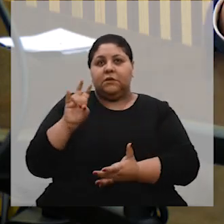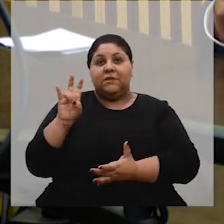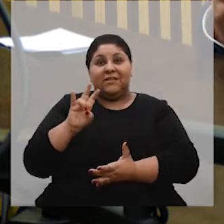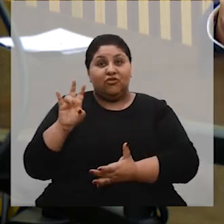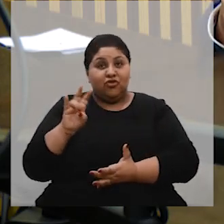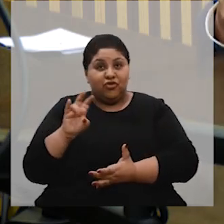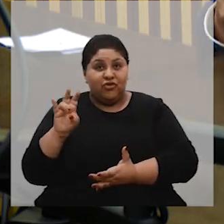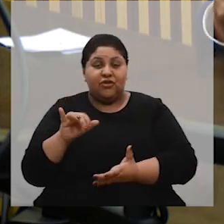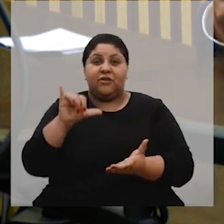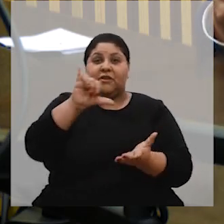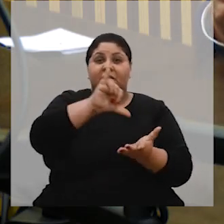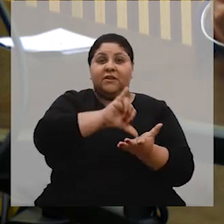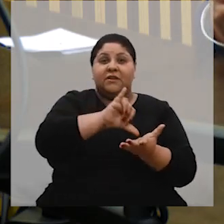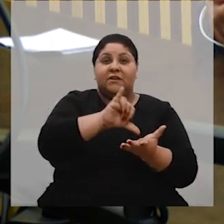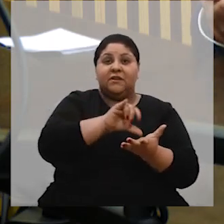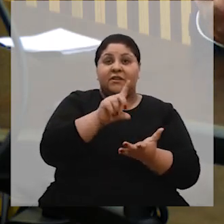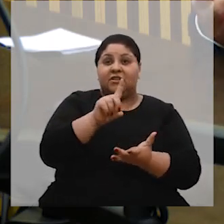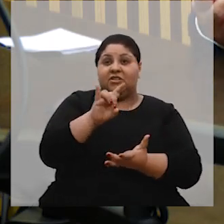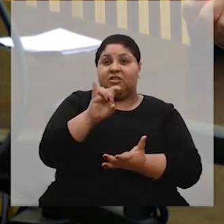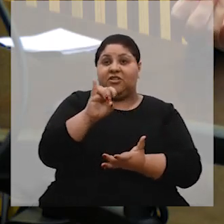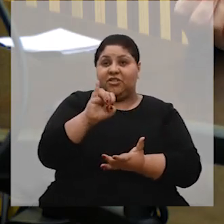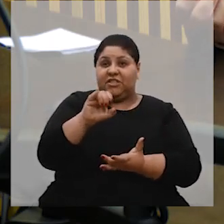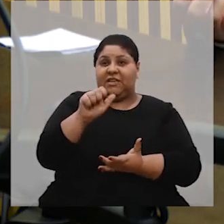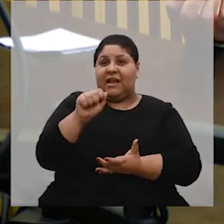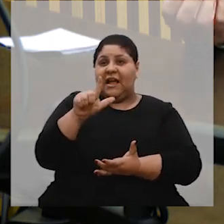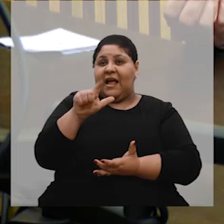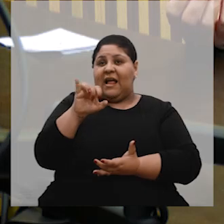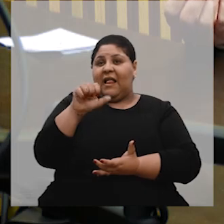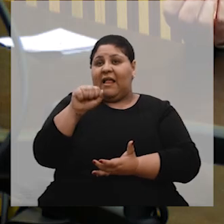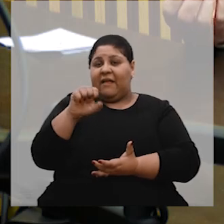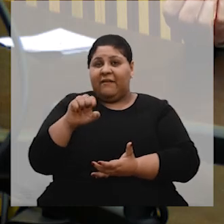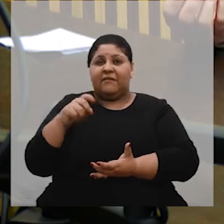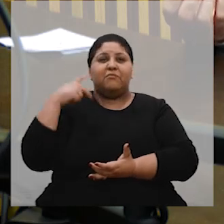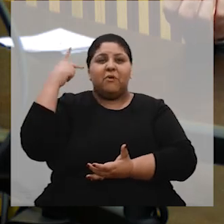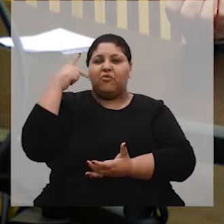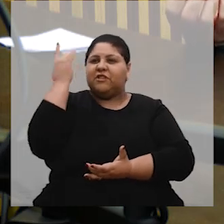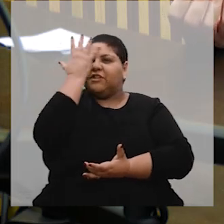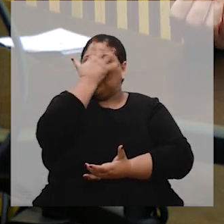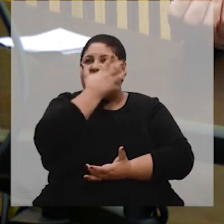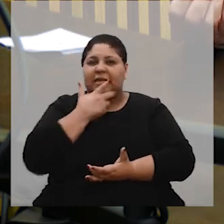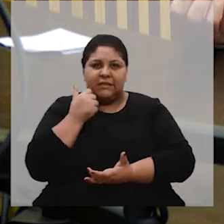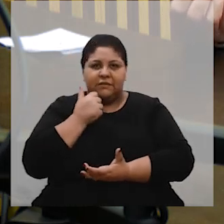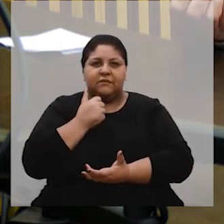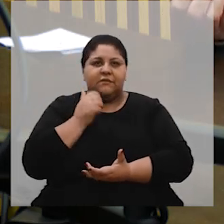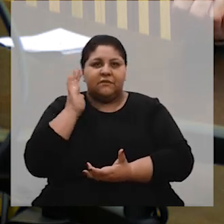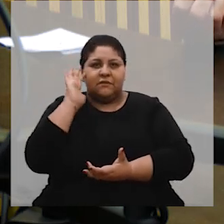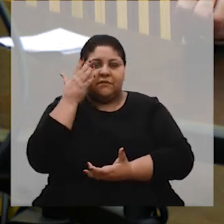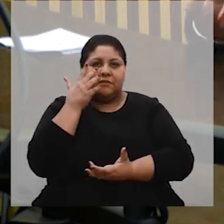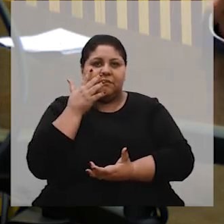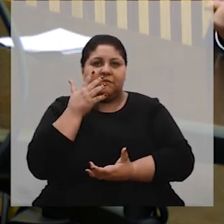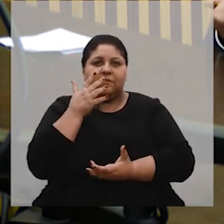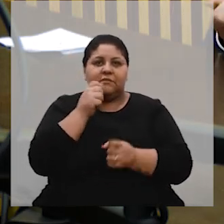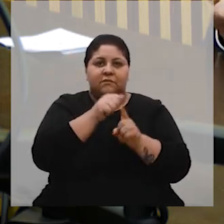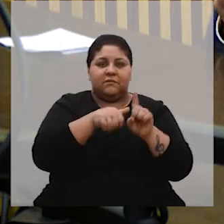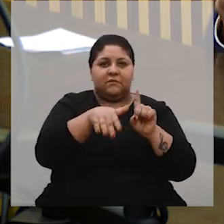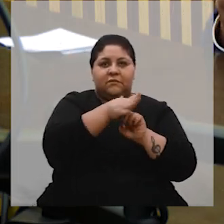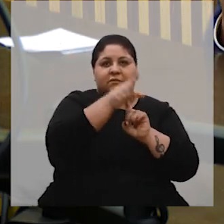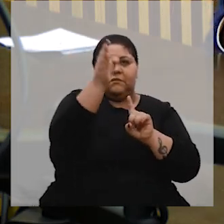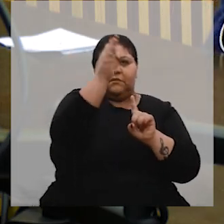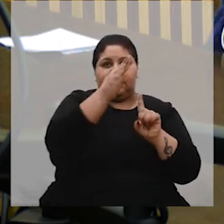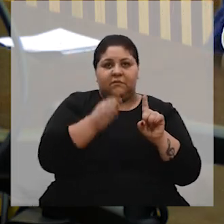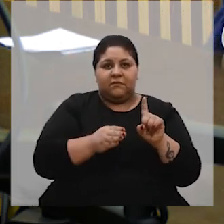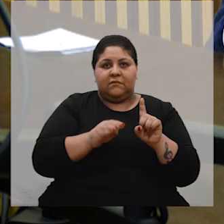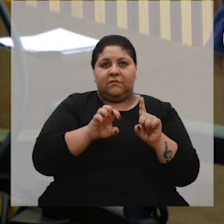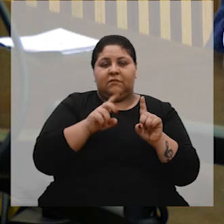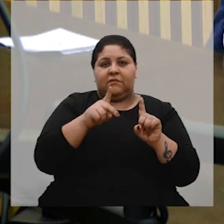drogas, onde tem, centros de diálise. A gente tem uma política linda acontecendo da Sociedade Brasileira